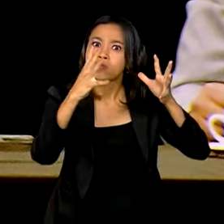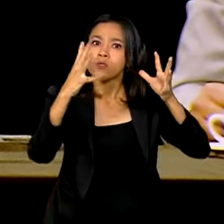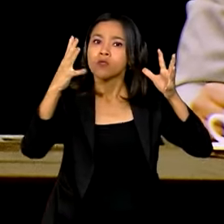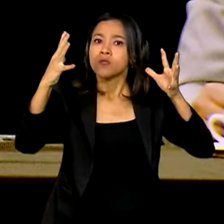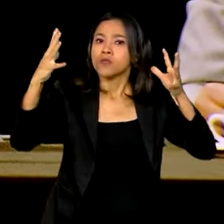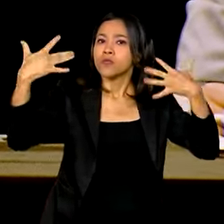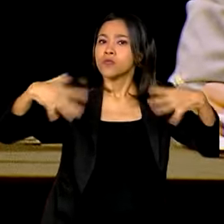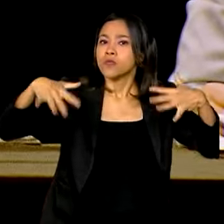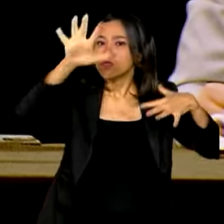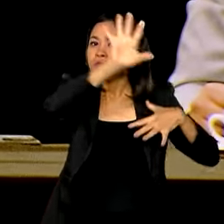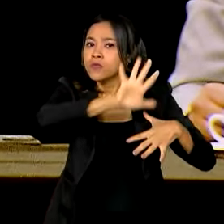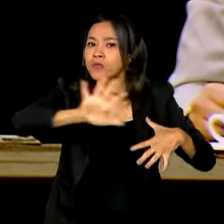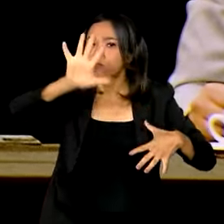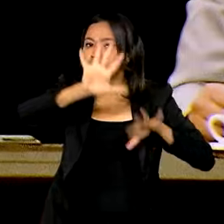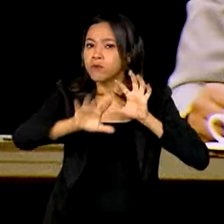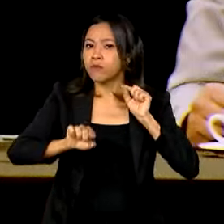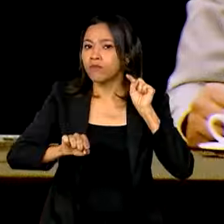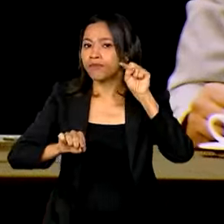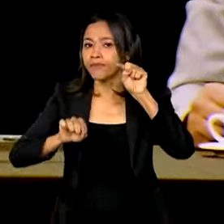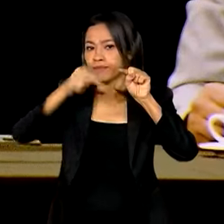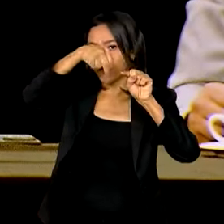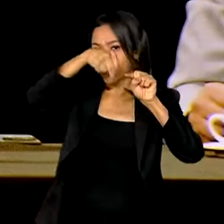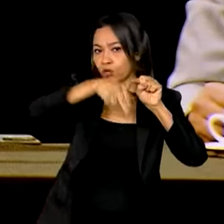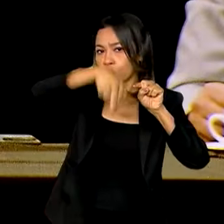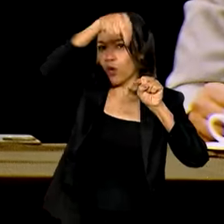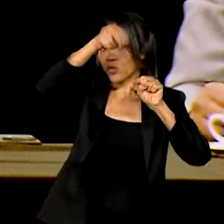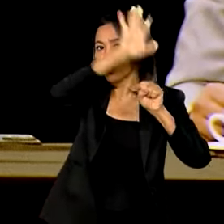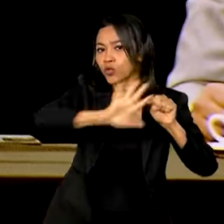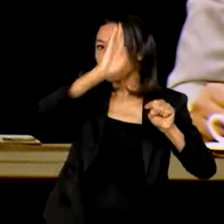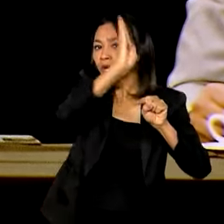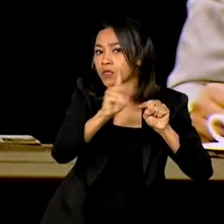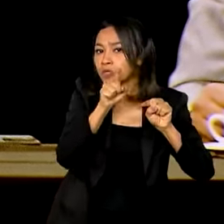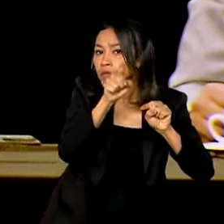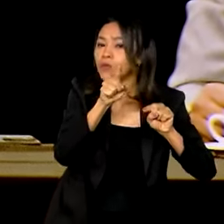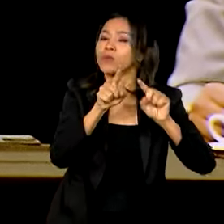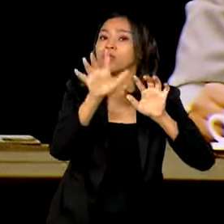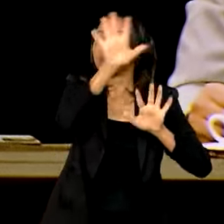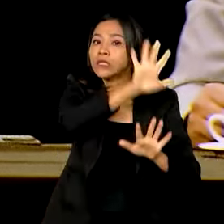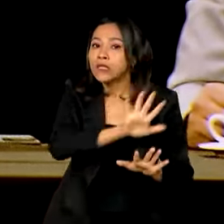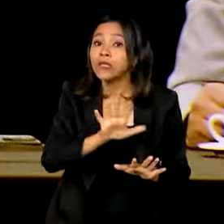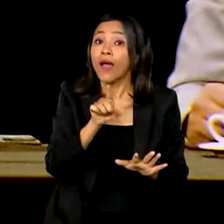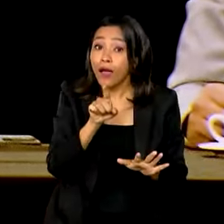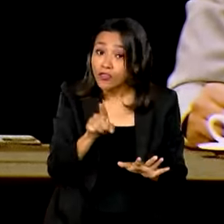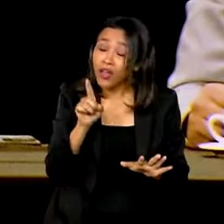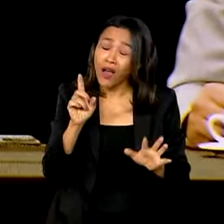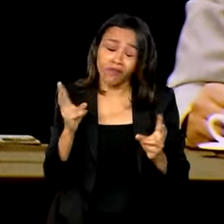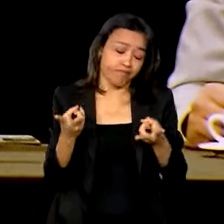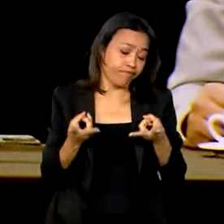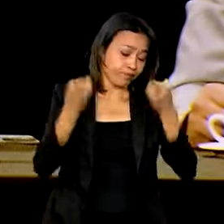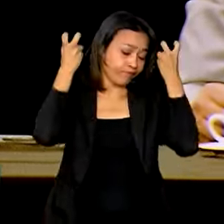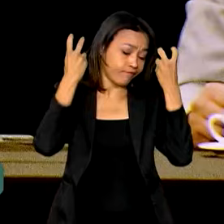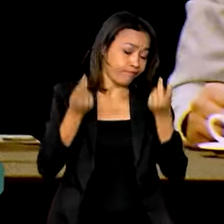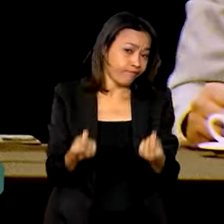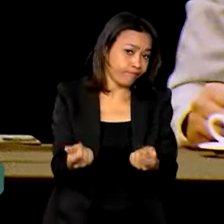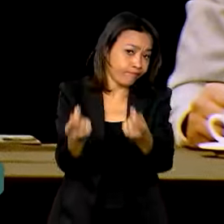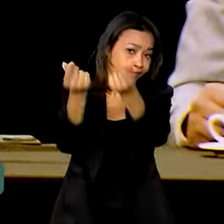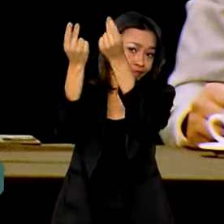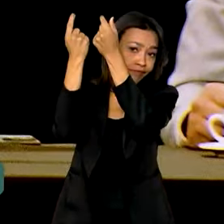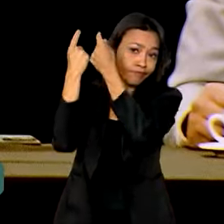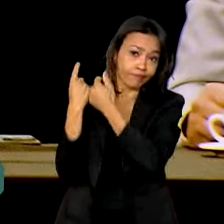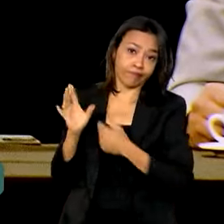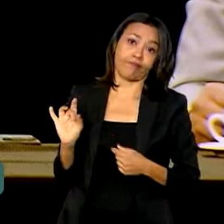muito grande, mas mais do que isso. É uma realidade que é constatada já há algum tempo por cada um de